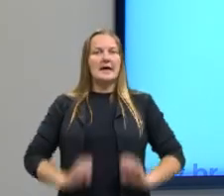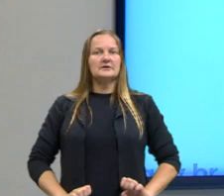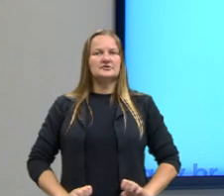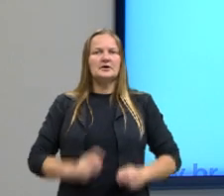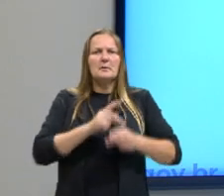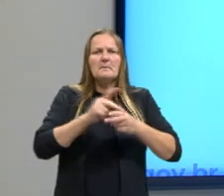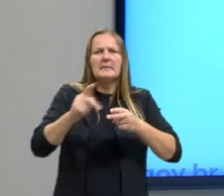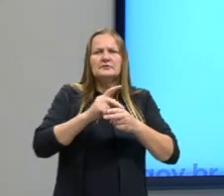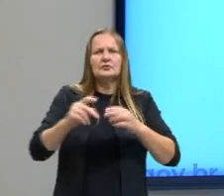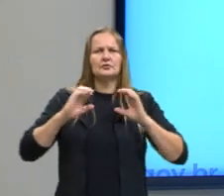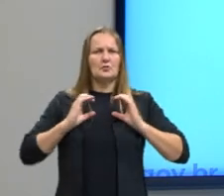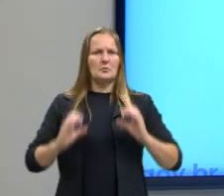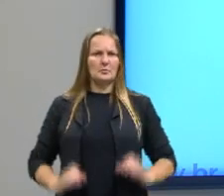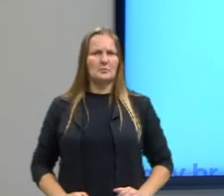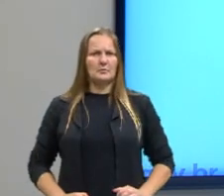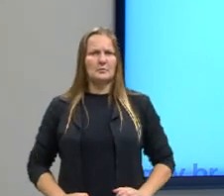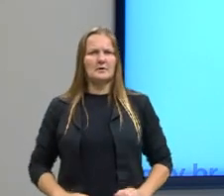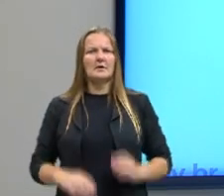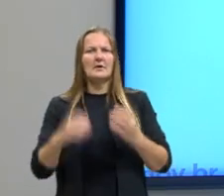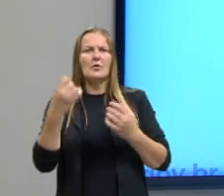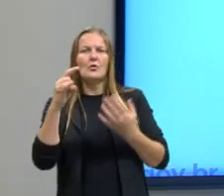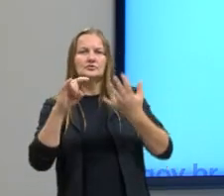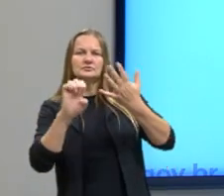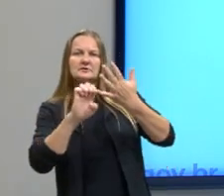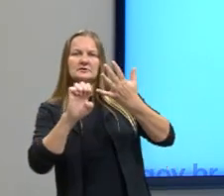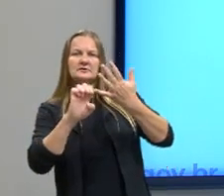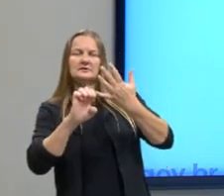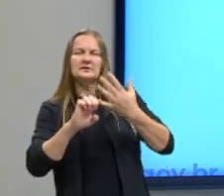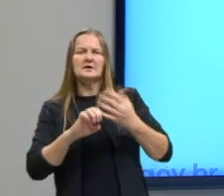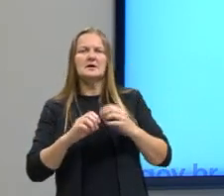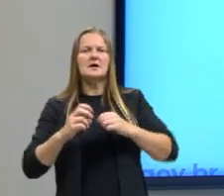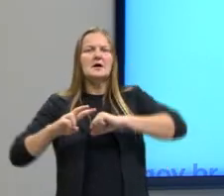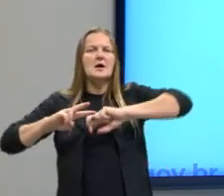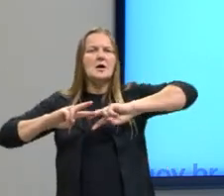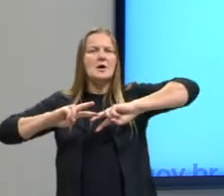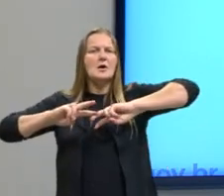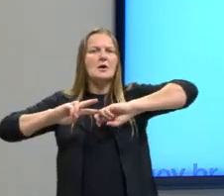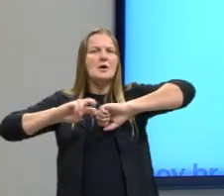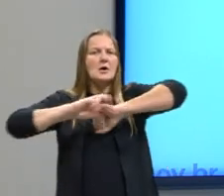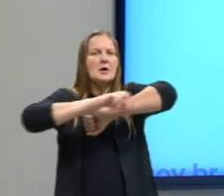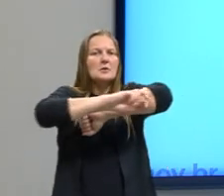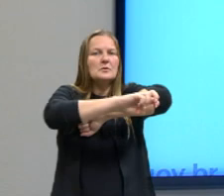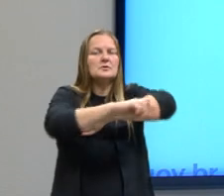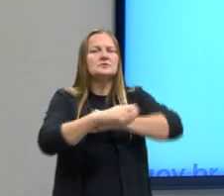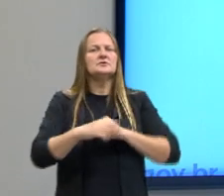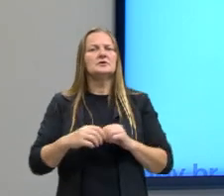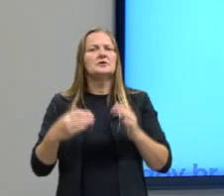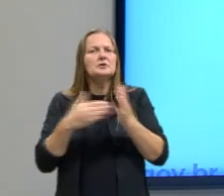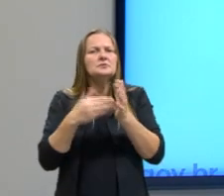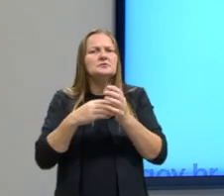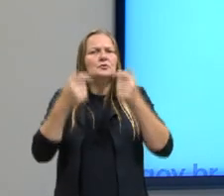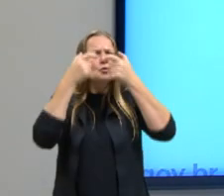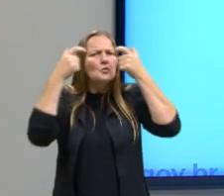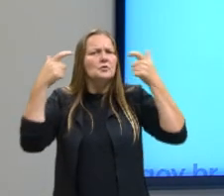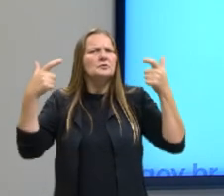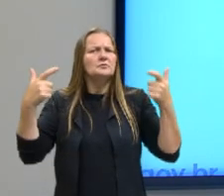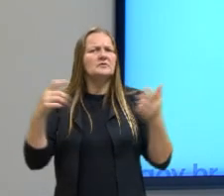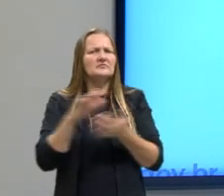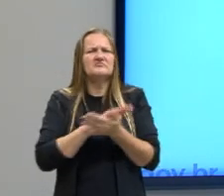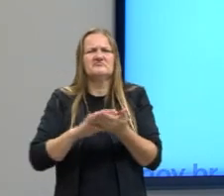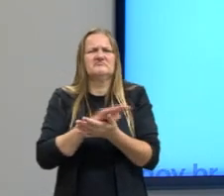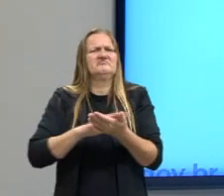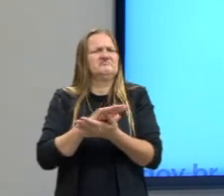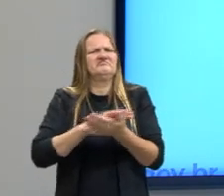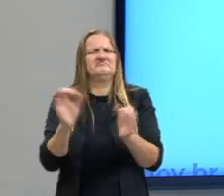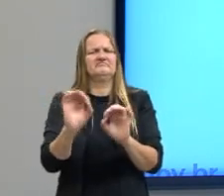padrões de com o vento que a última epistemologia e dos limites do conhecimento também não não está estudando a